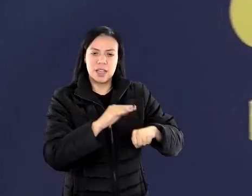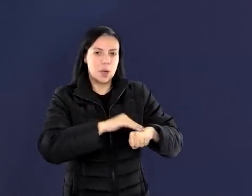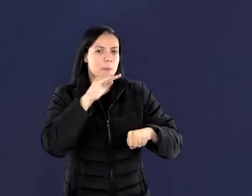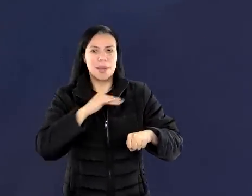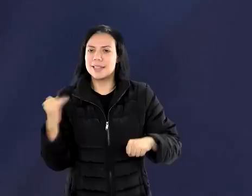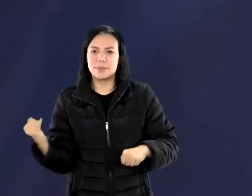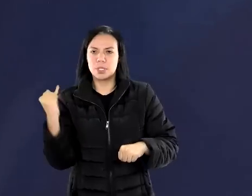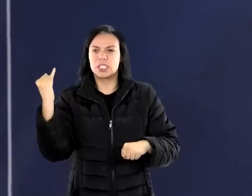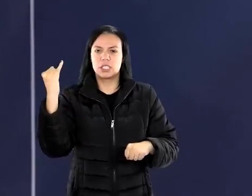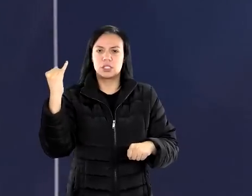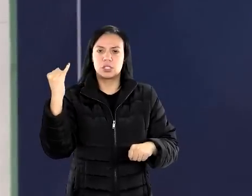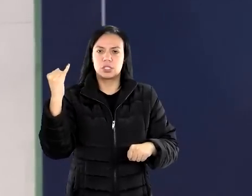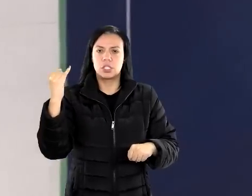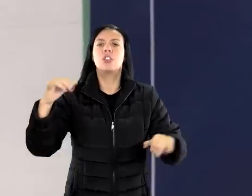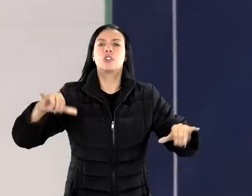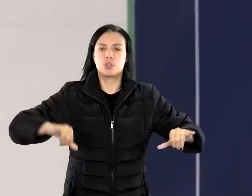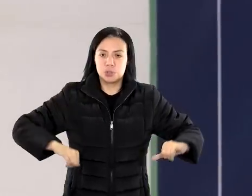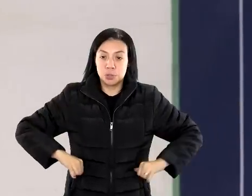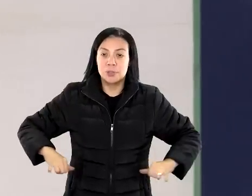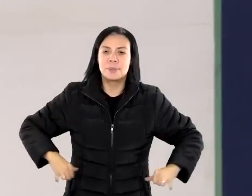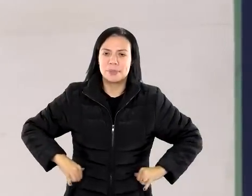preso, sofra,